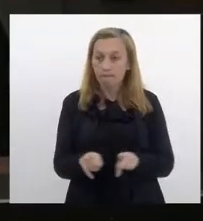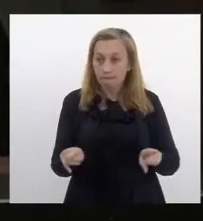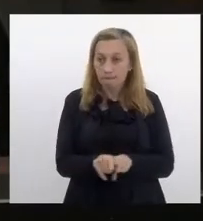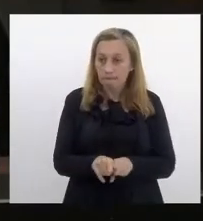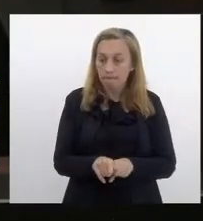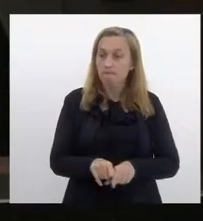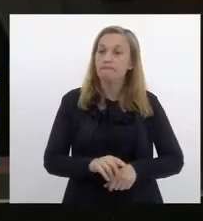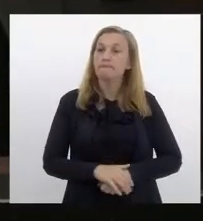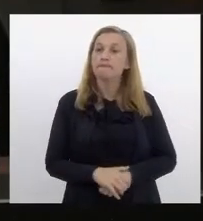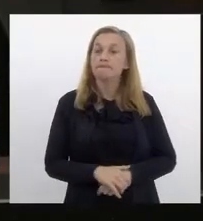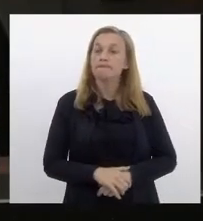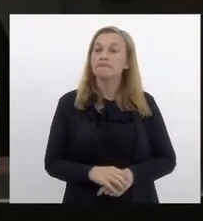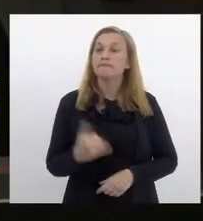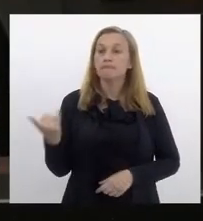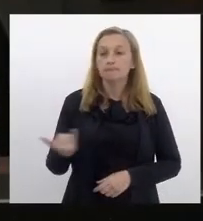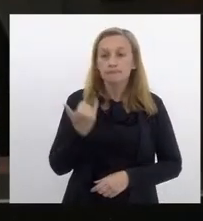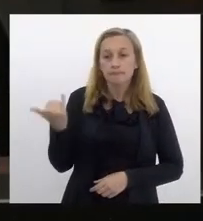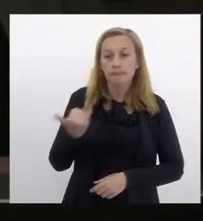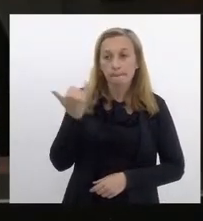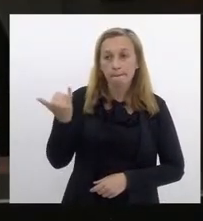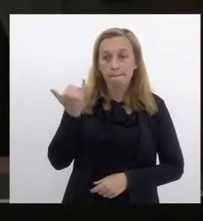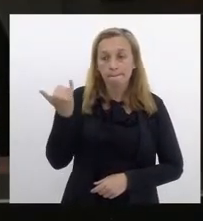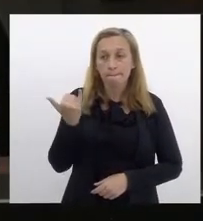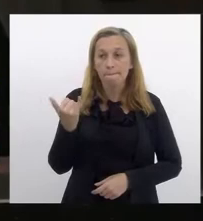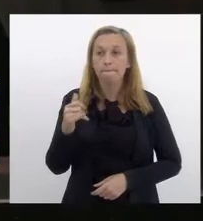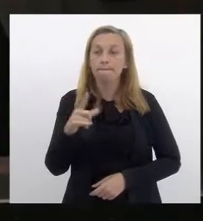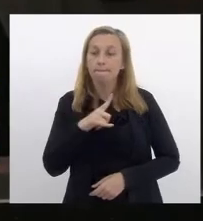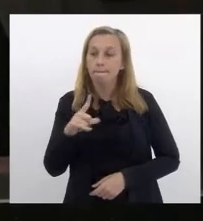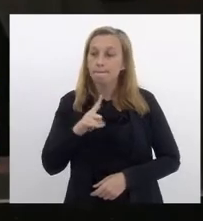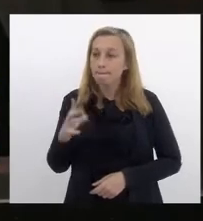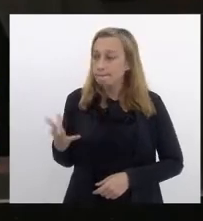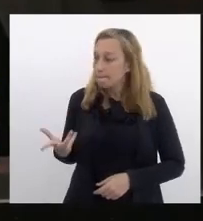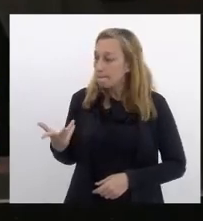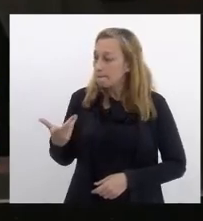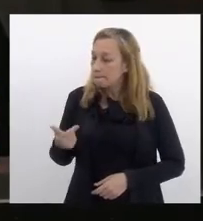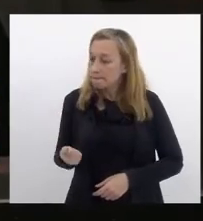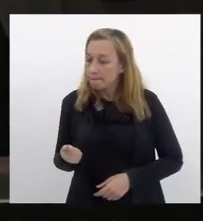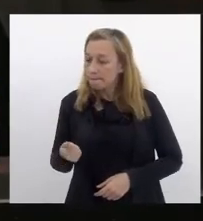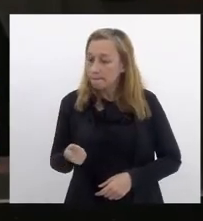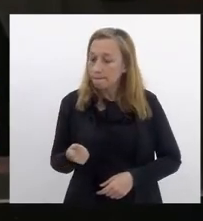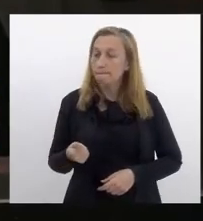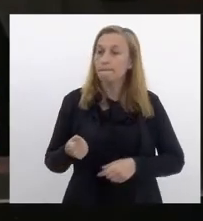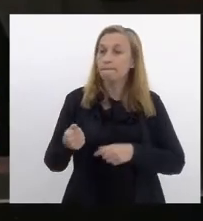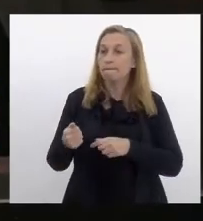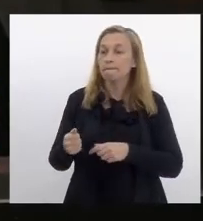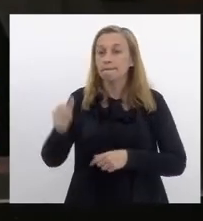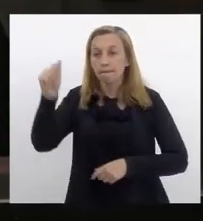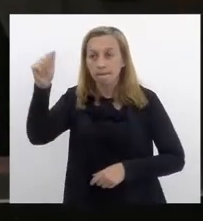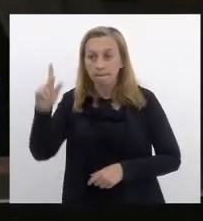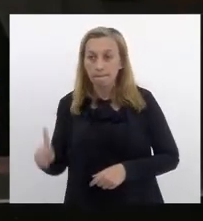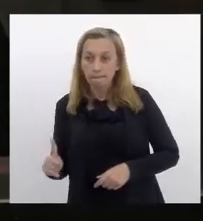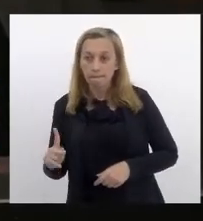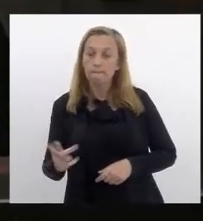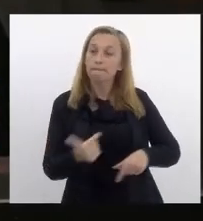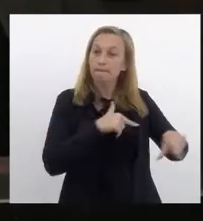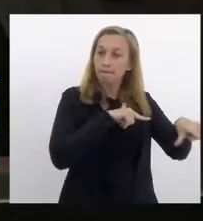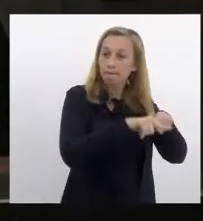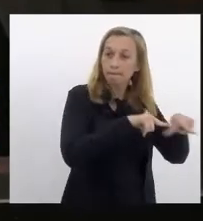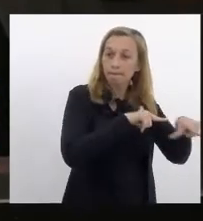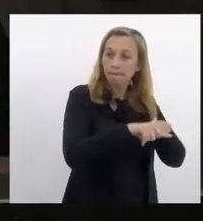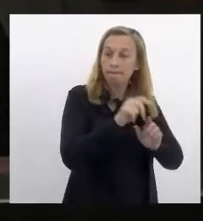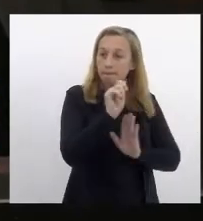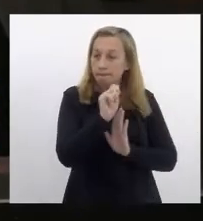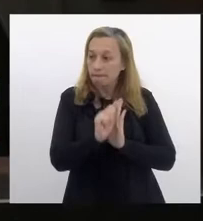mesma forma. O que importa é que haja paridade entre inativos e pensionistas e que a